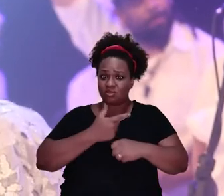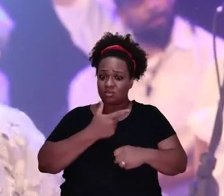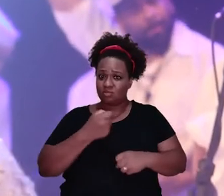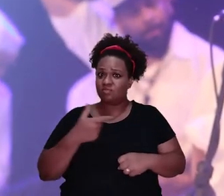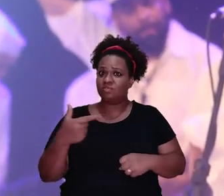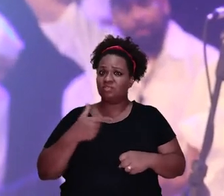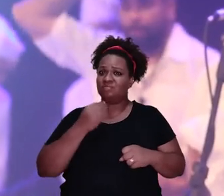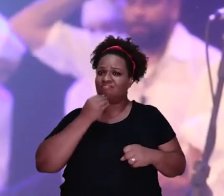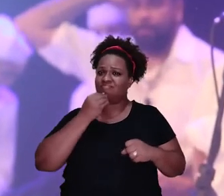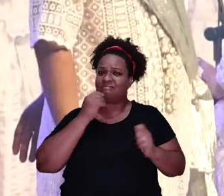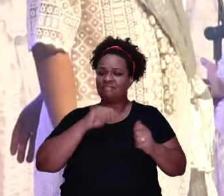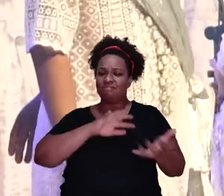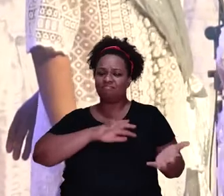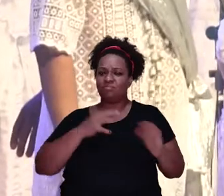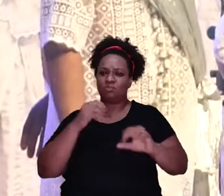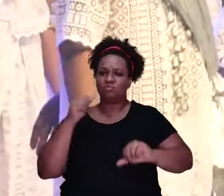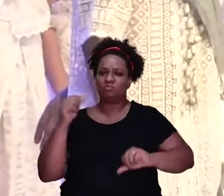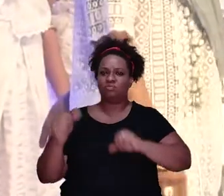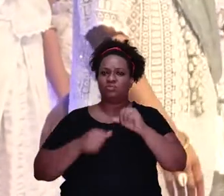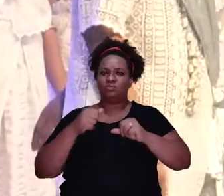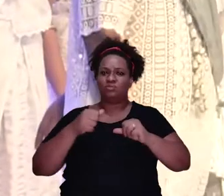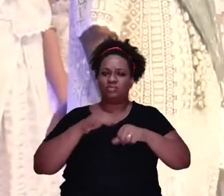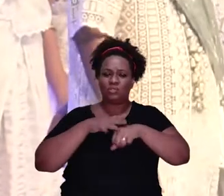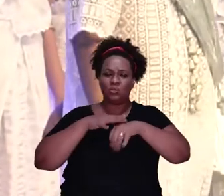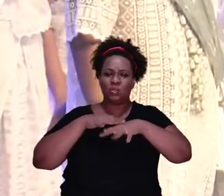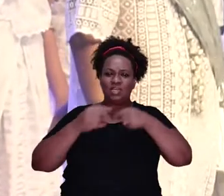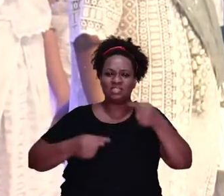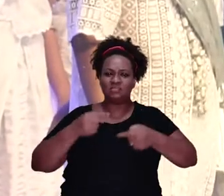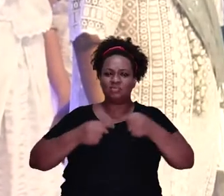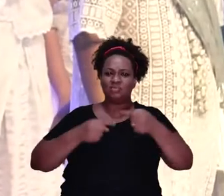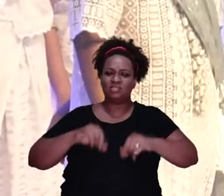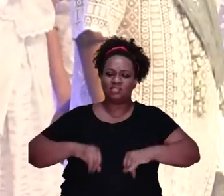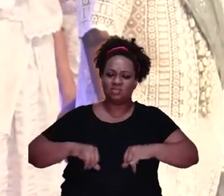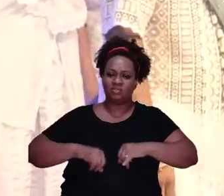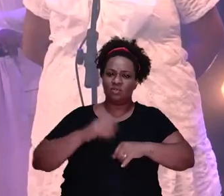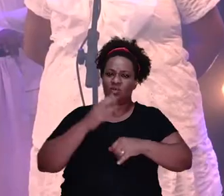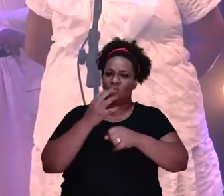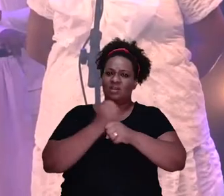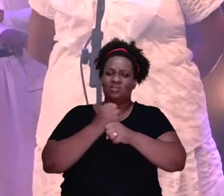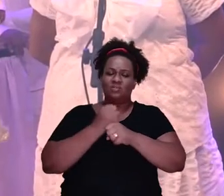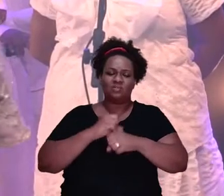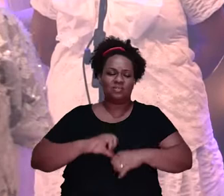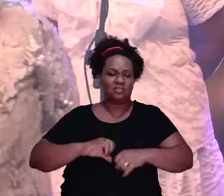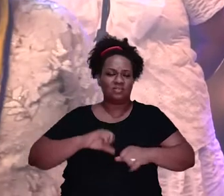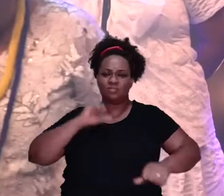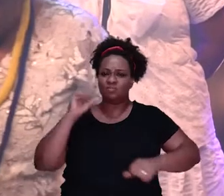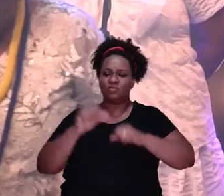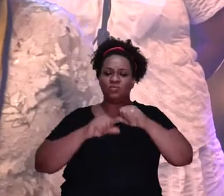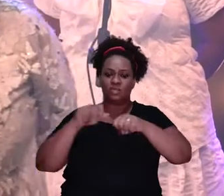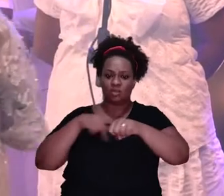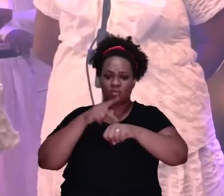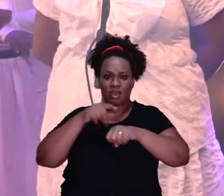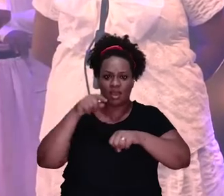ano de 2002 nós possamos pelo menos reverter a pandemia política que esse pai está submetido a quatro anos e